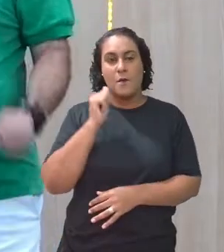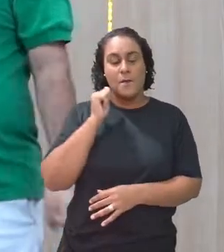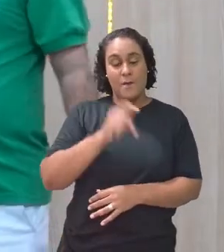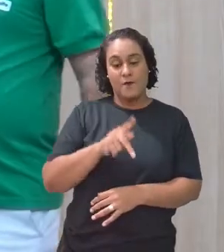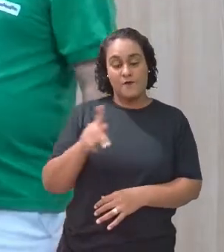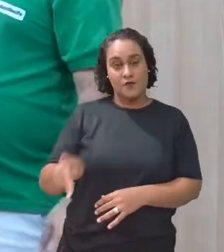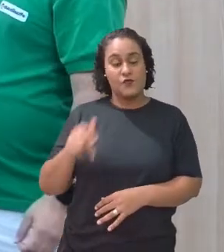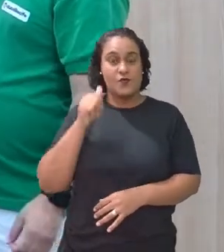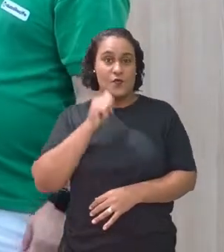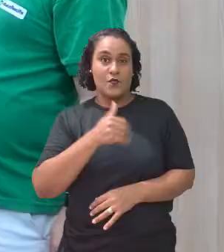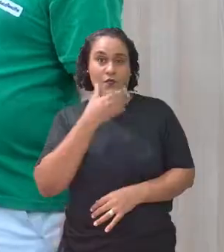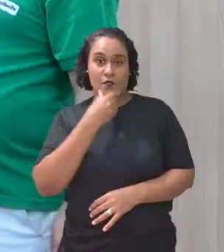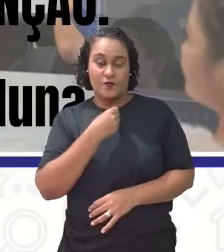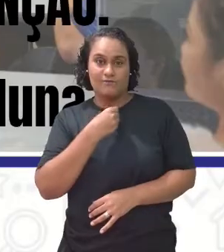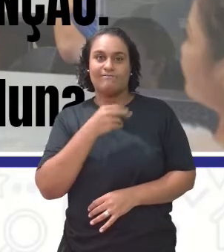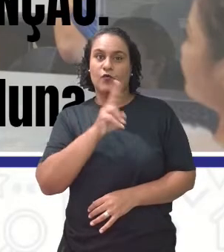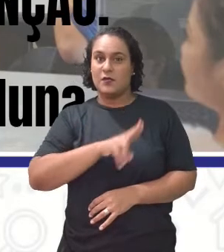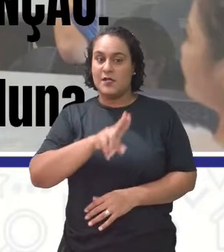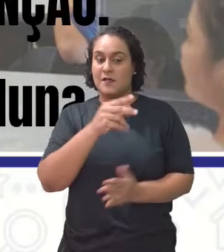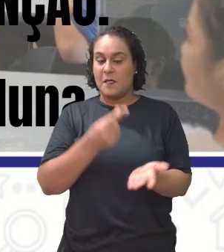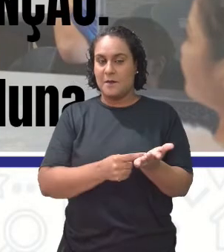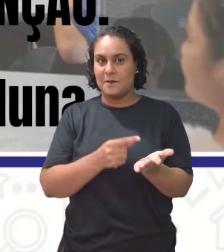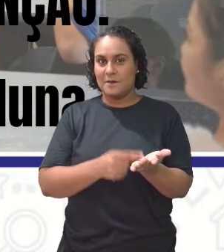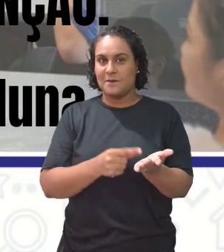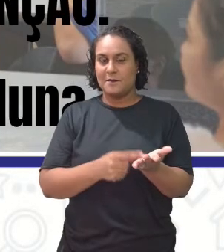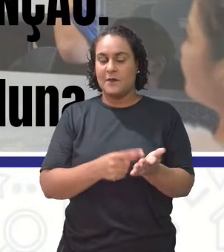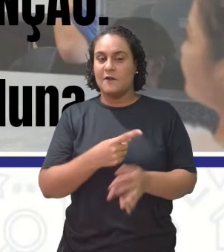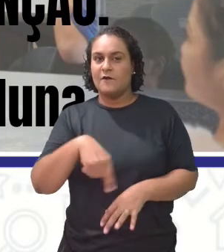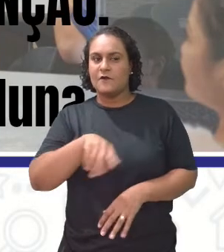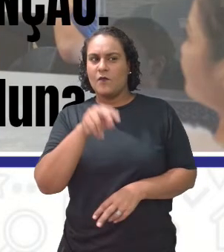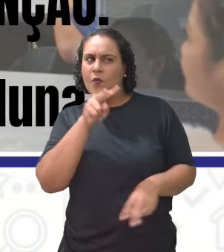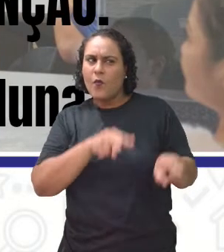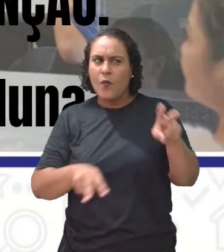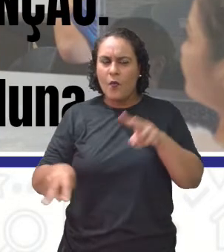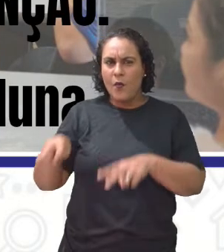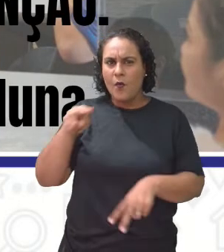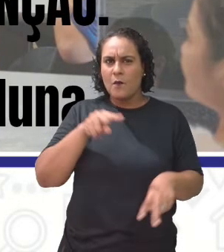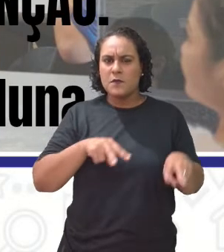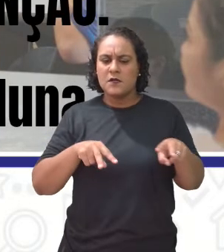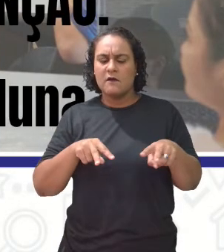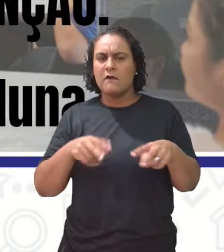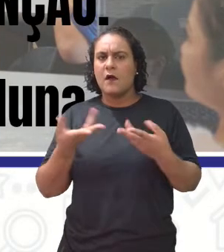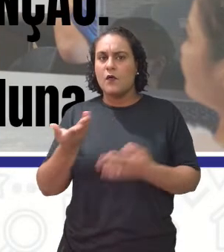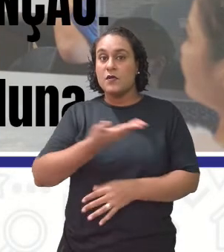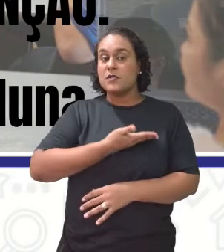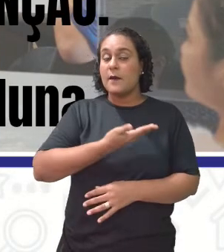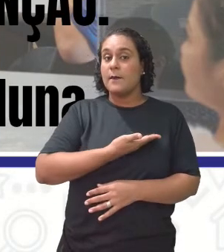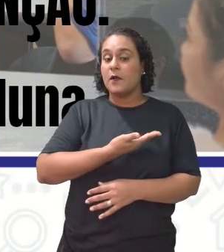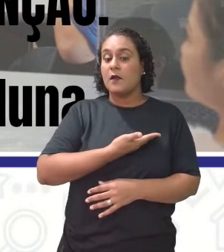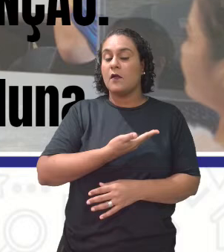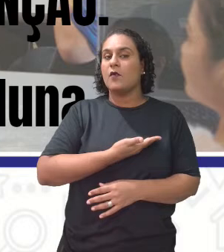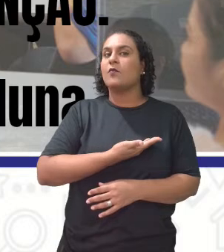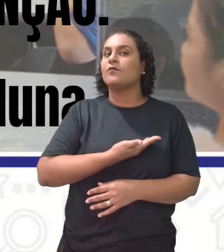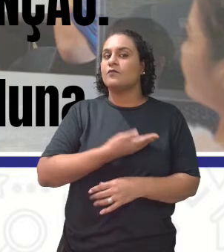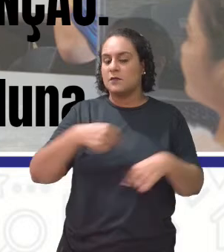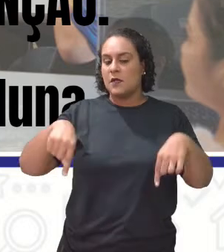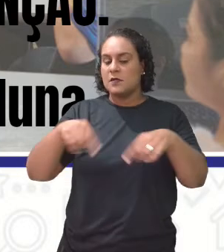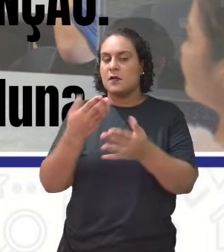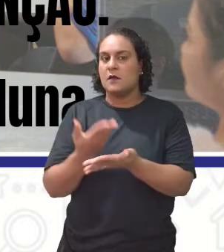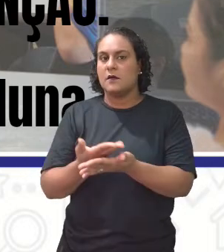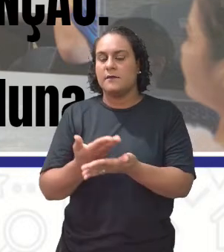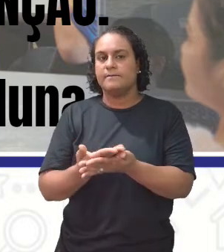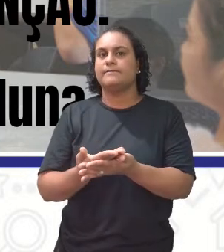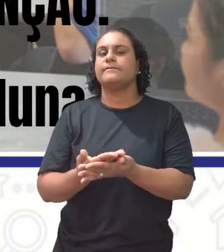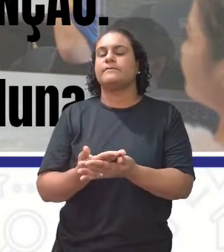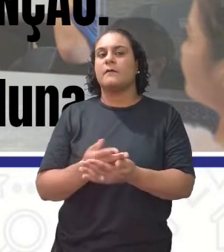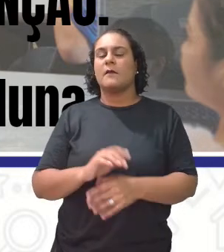aplicativo, você vai fazer o seguinte, você vai observar a sua turma E na coluna